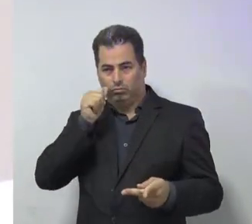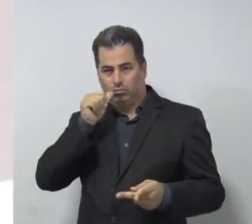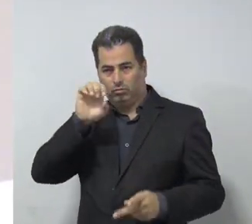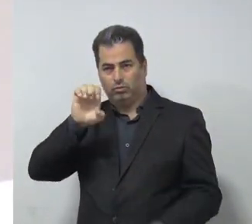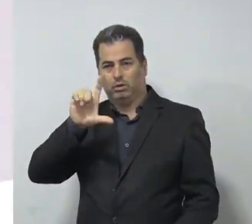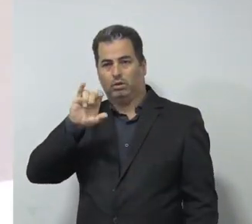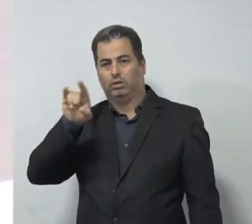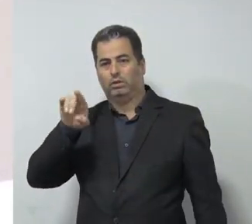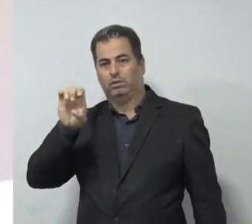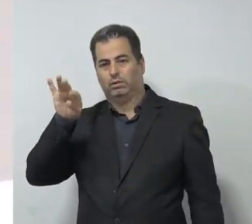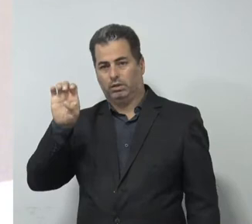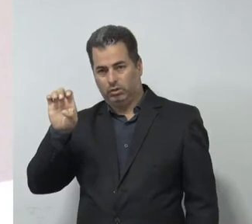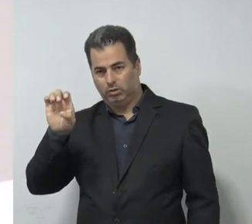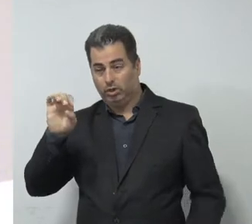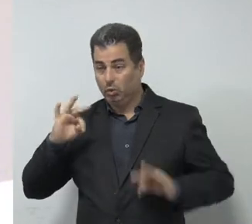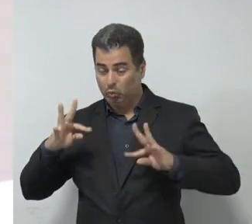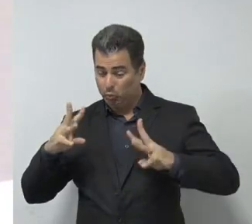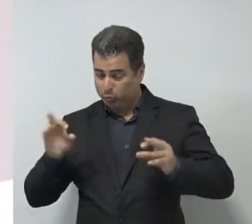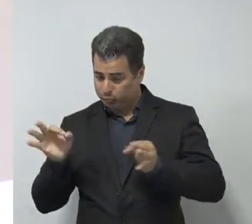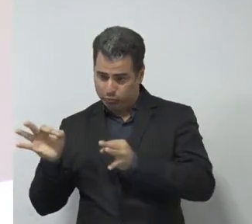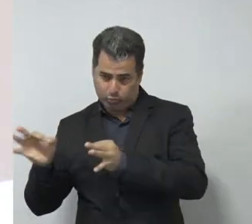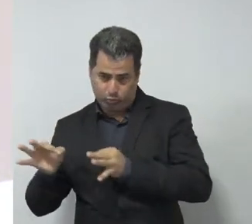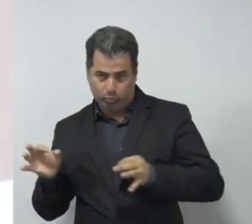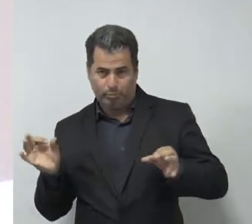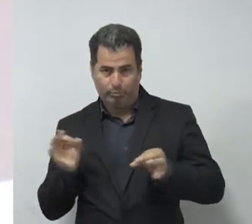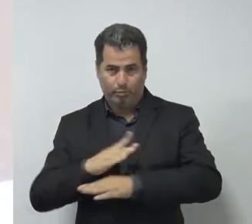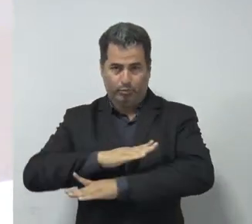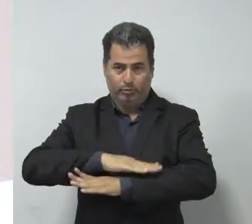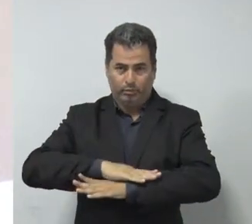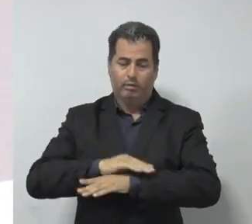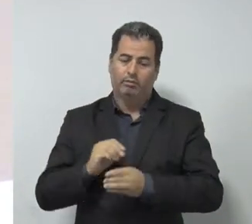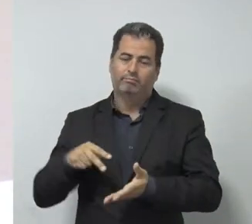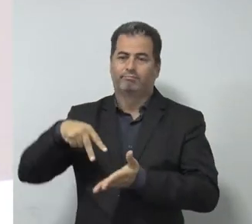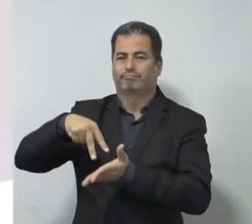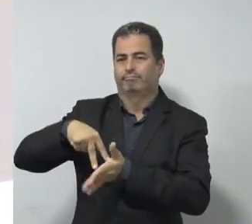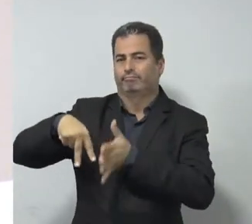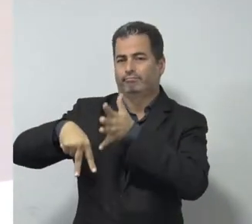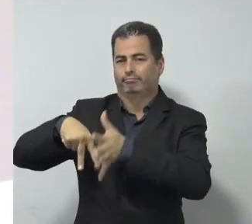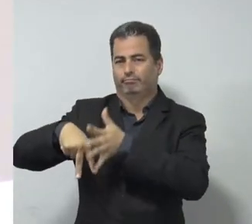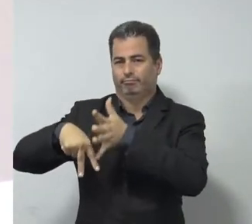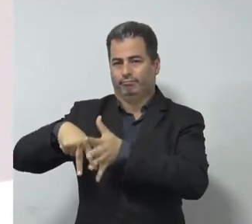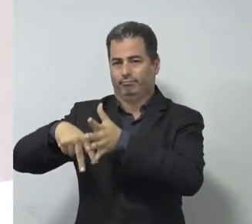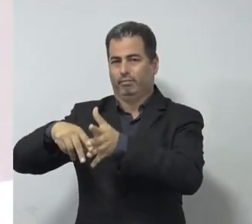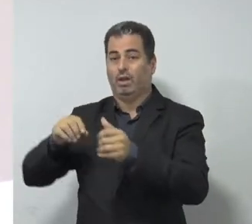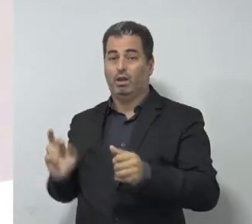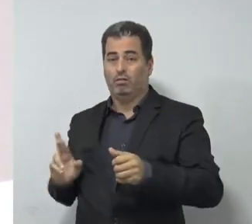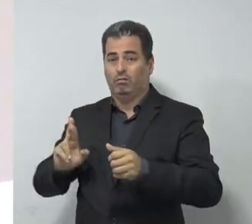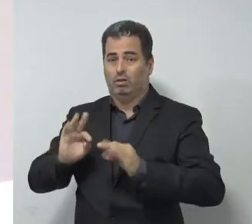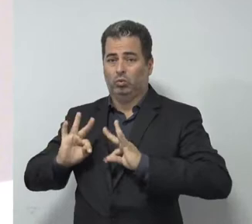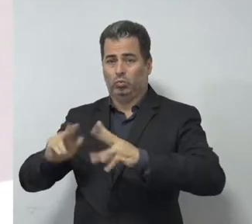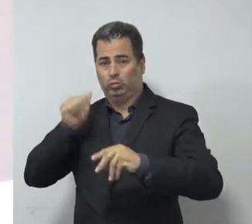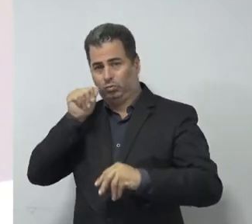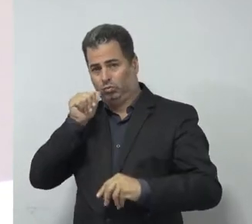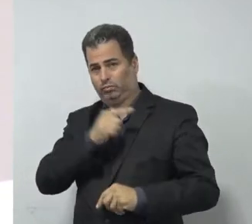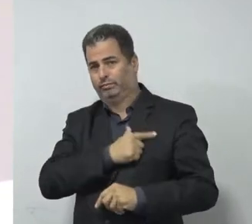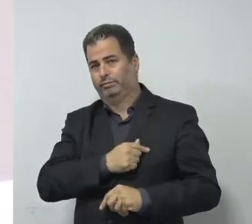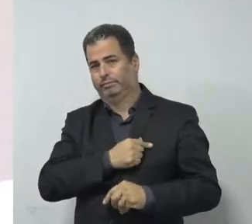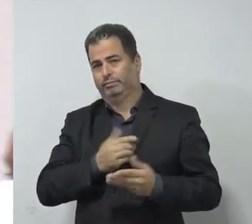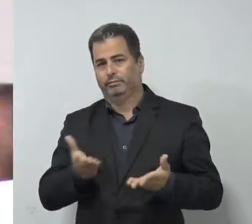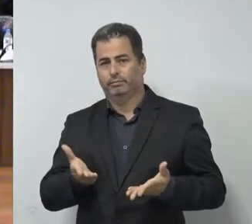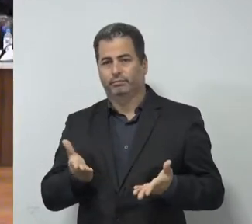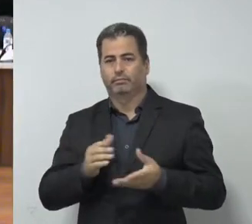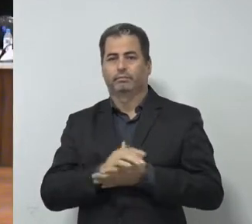para, assim que a mesa estiver organizada novamente, falar em nome dos homenageados. Pode vir até a tribuna, por favor.